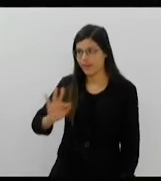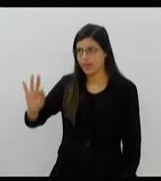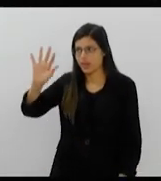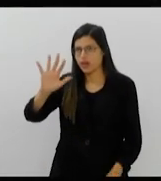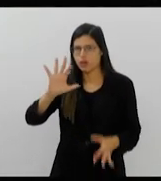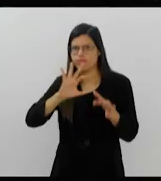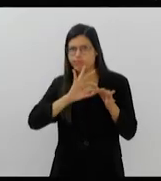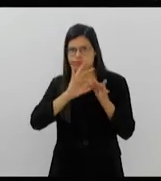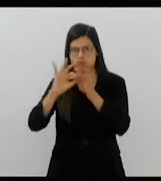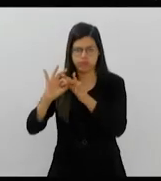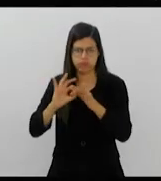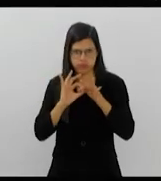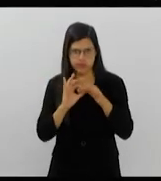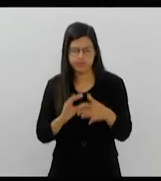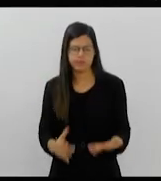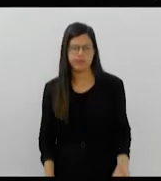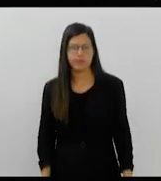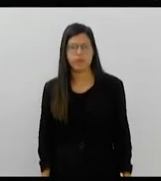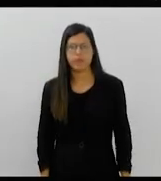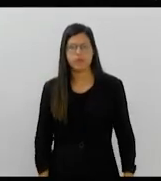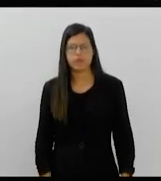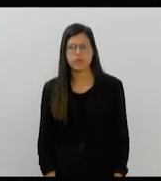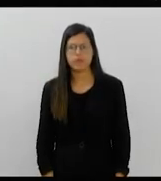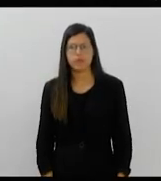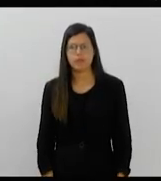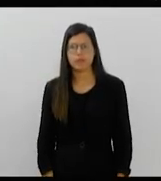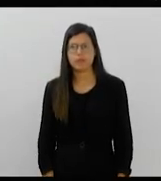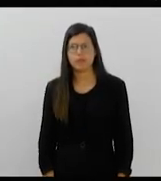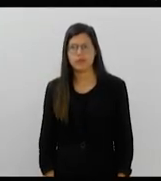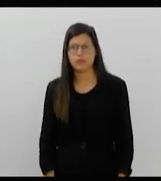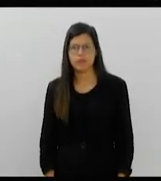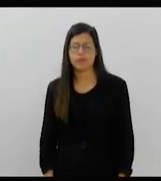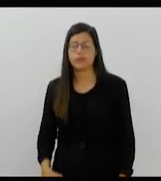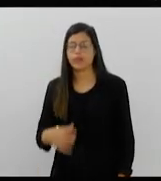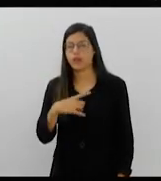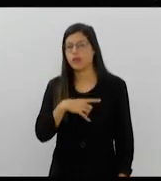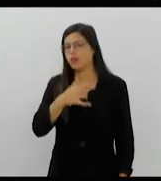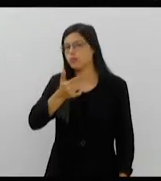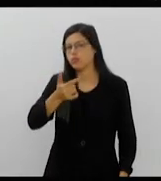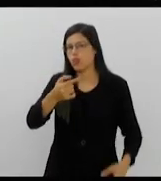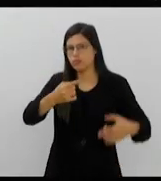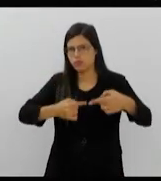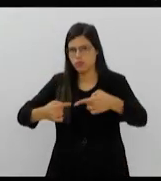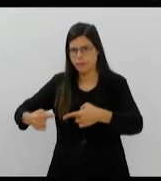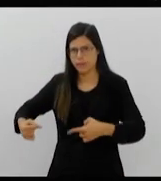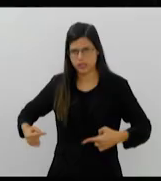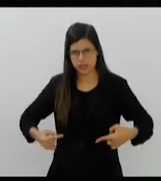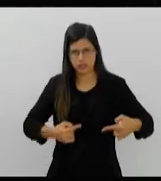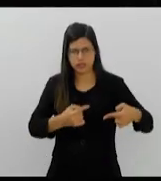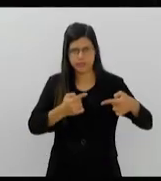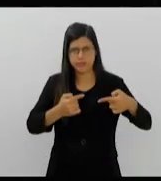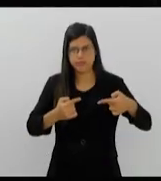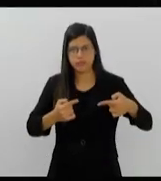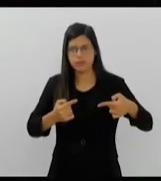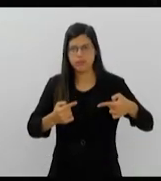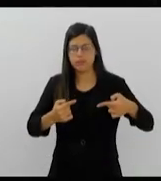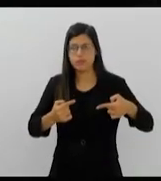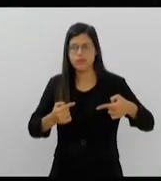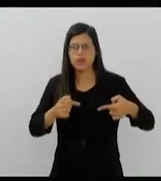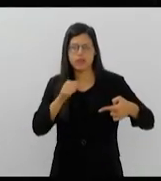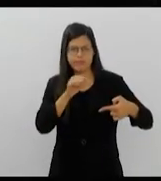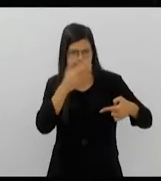Federativa. E aí vem uma segunda discussão. Como sabe